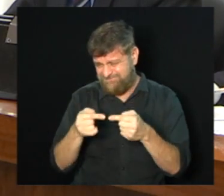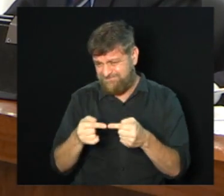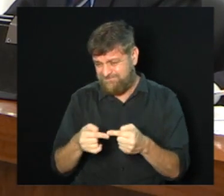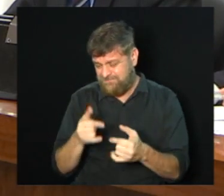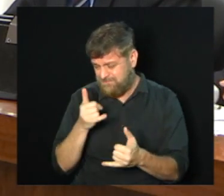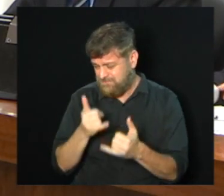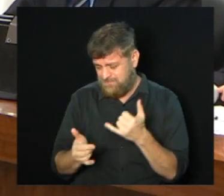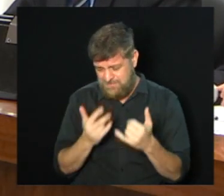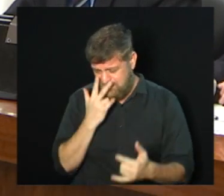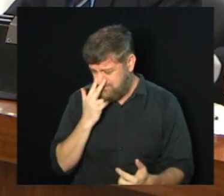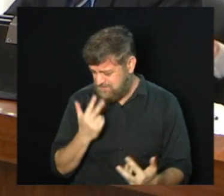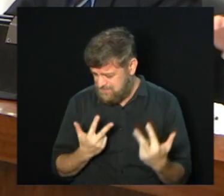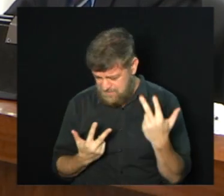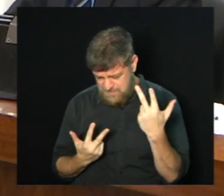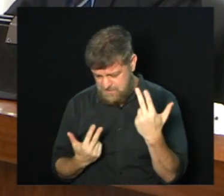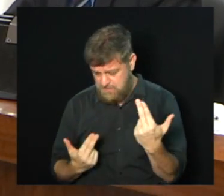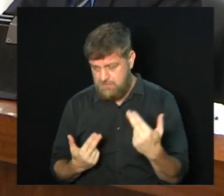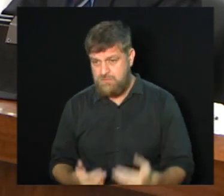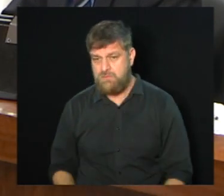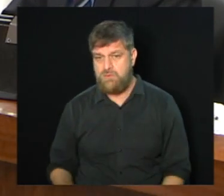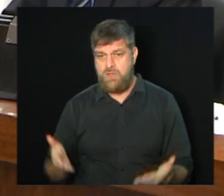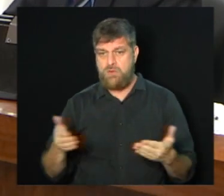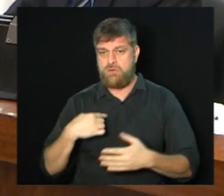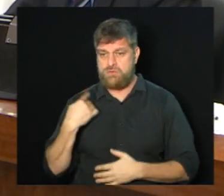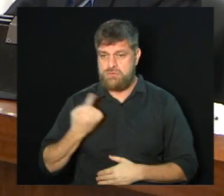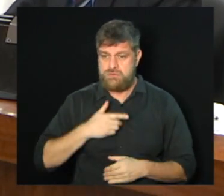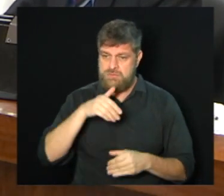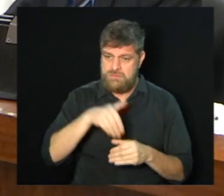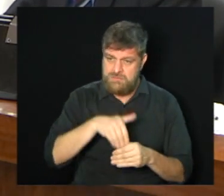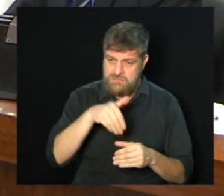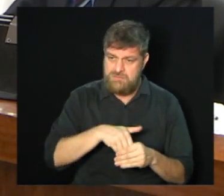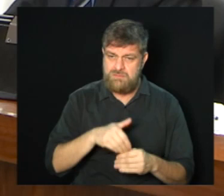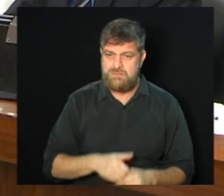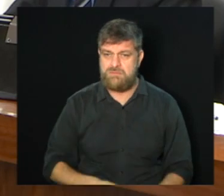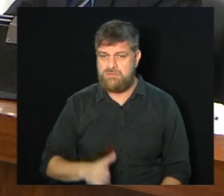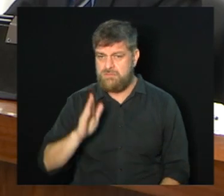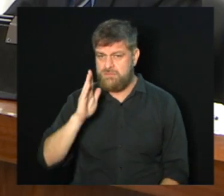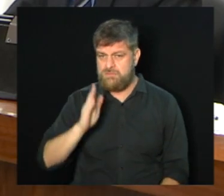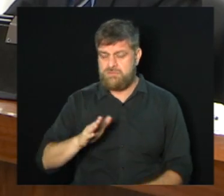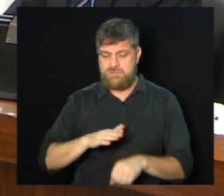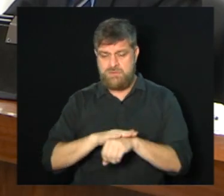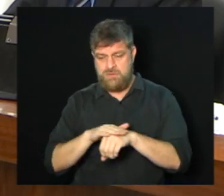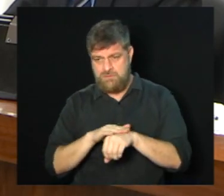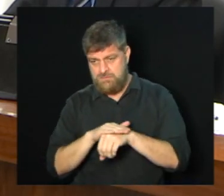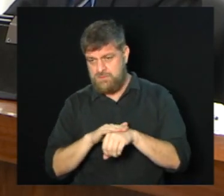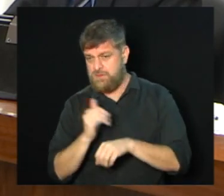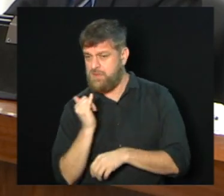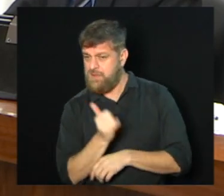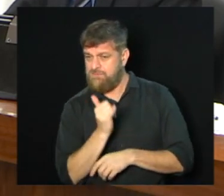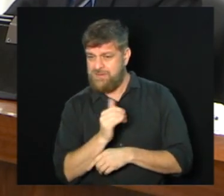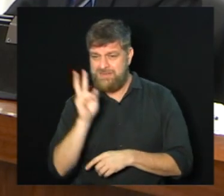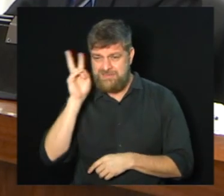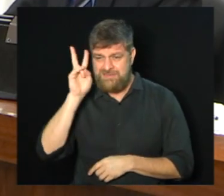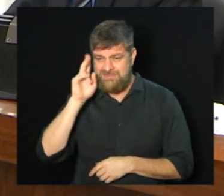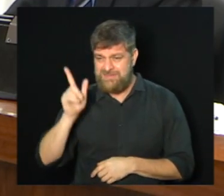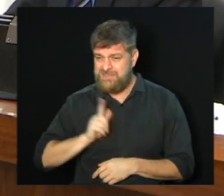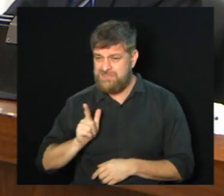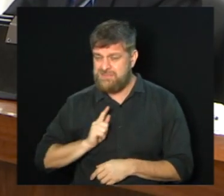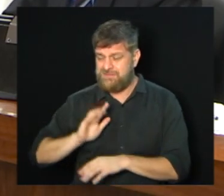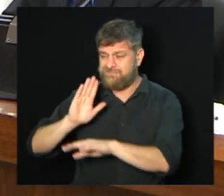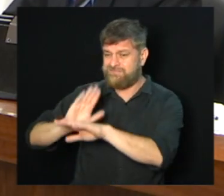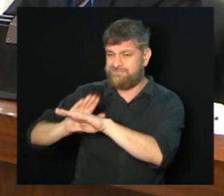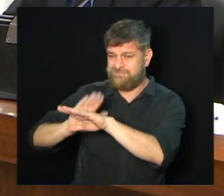similar, idêntico ao hoje aqui votado, mas como eu já disse na sessão de segunda-feira, nós tínhamos algumas travas com